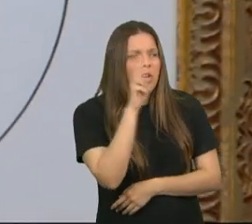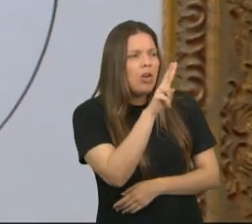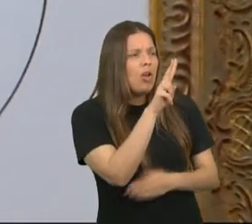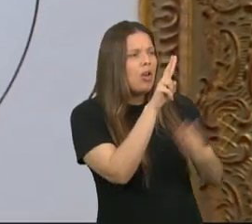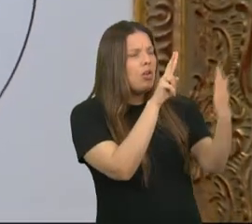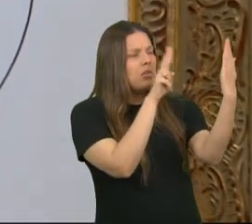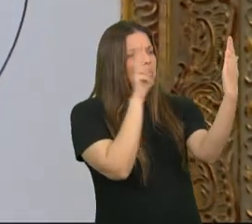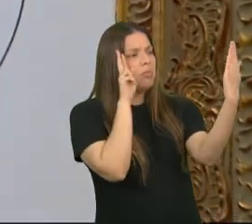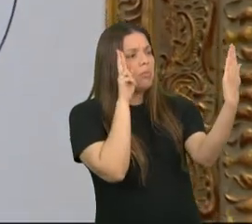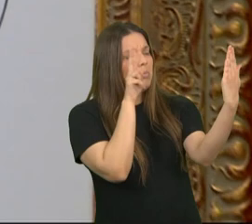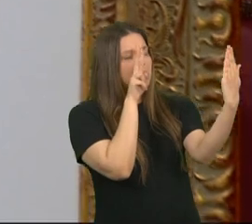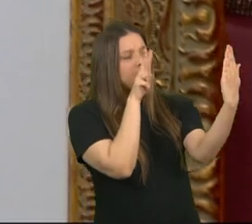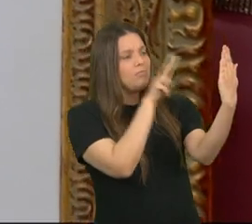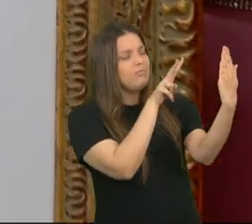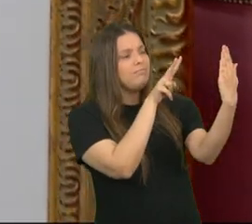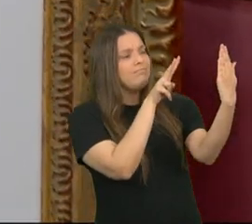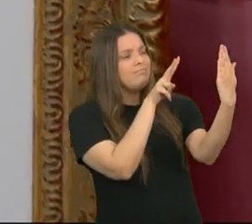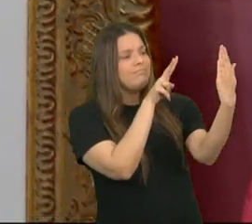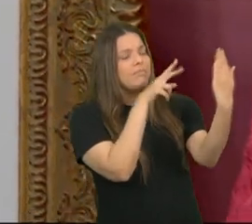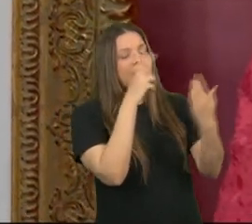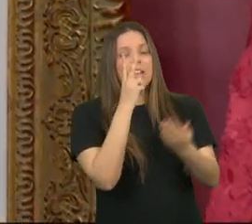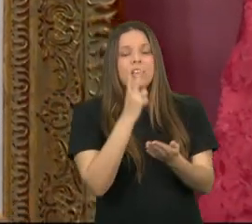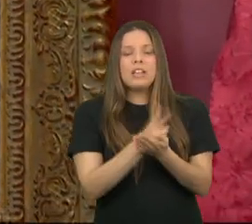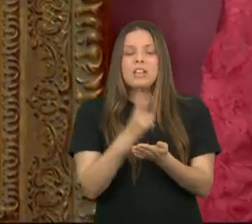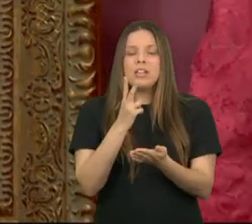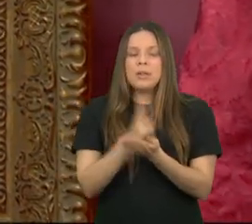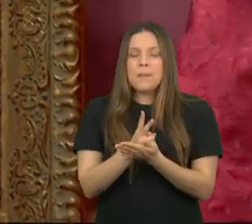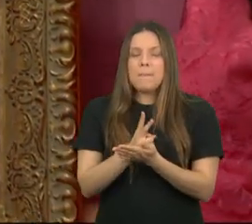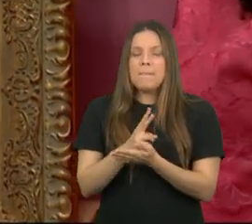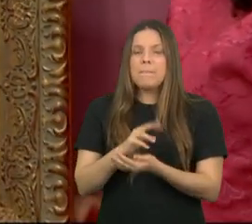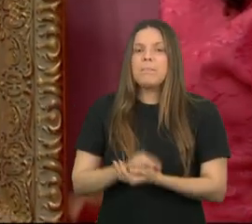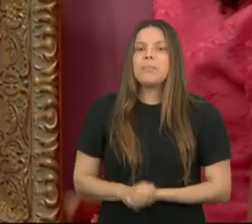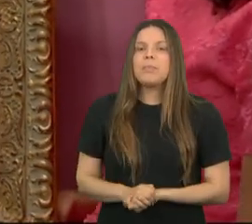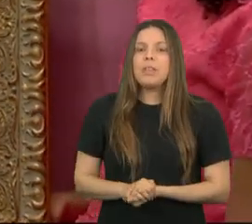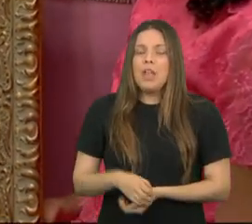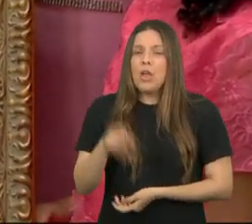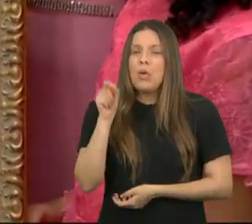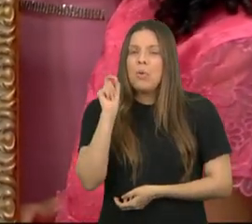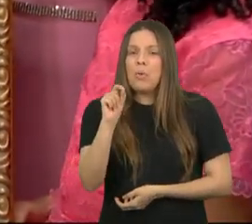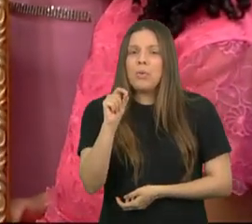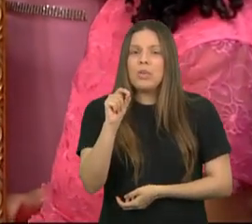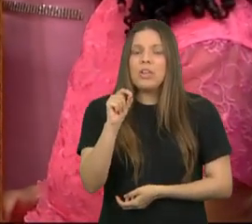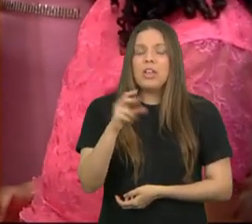é, que esta é a visão que seus filhos têm do senhor.